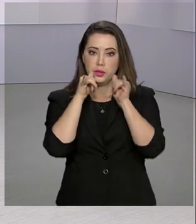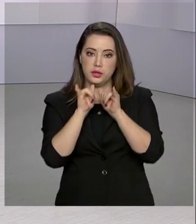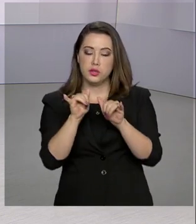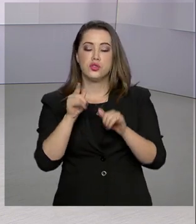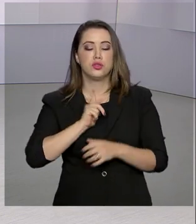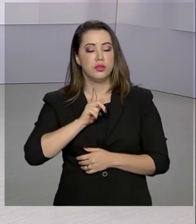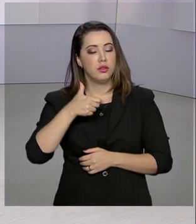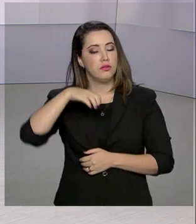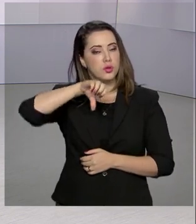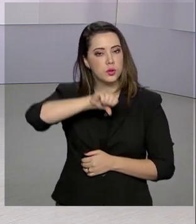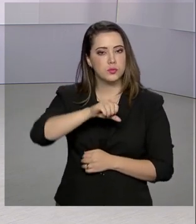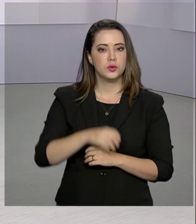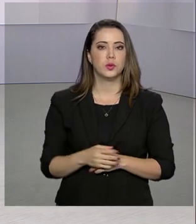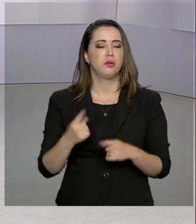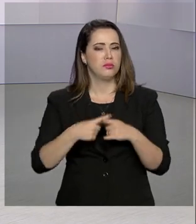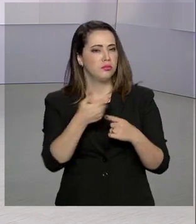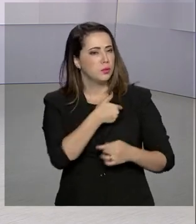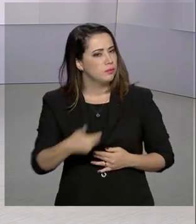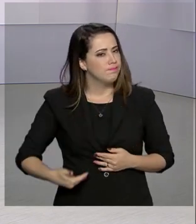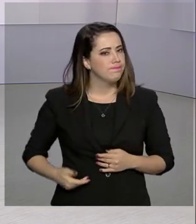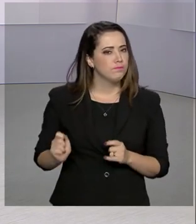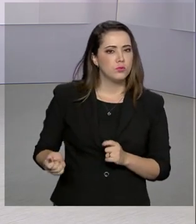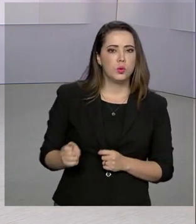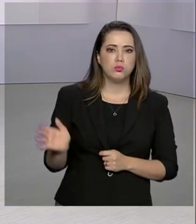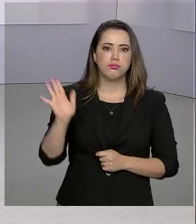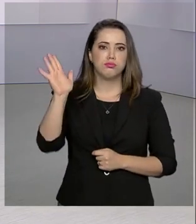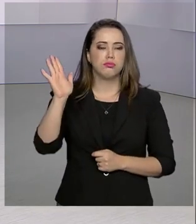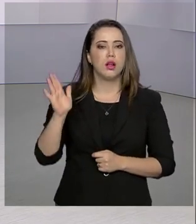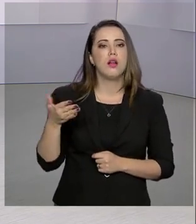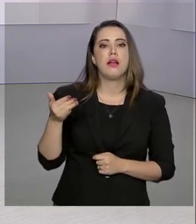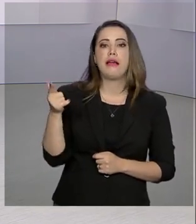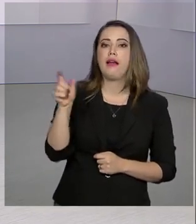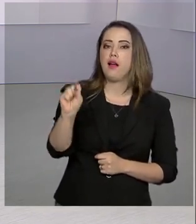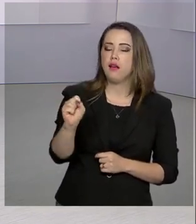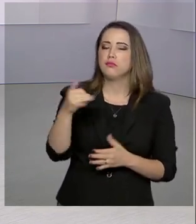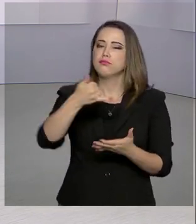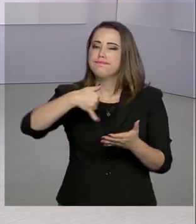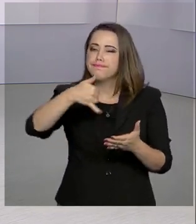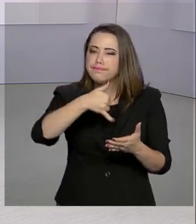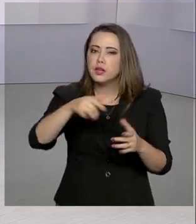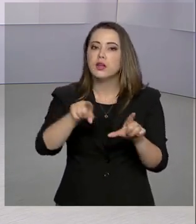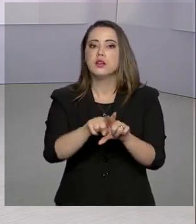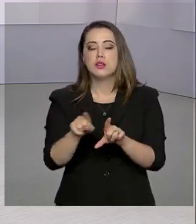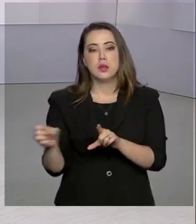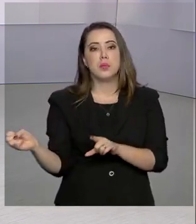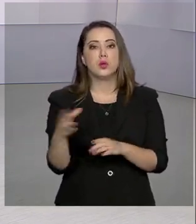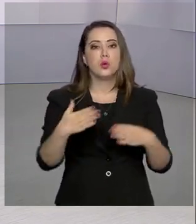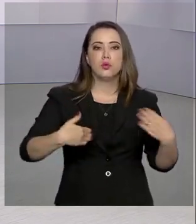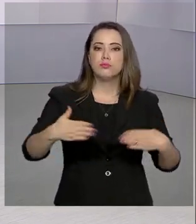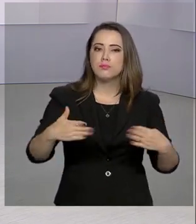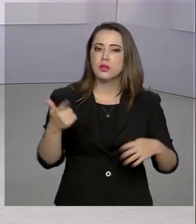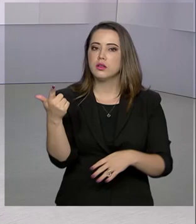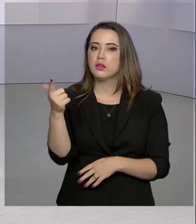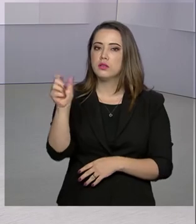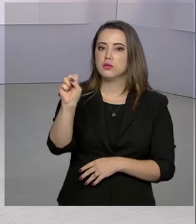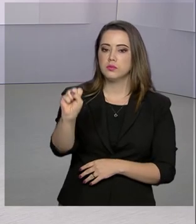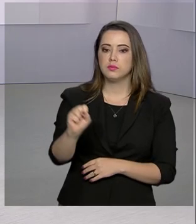Em 2019, o governo fez leilões de petróleo e gás e criou o programa Novo Mercado de Gás.